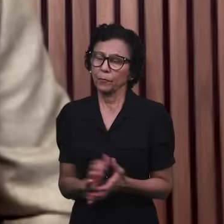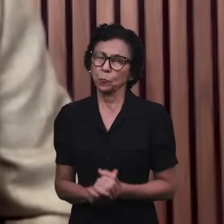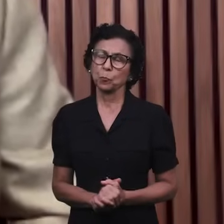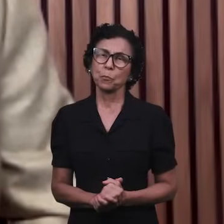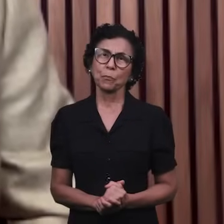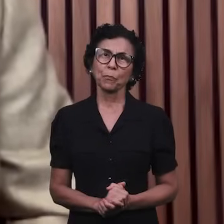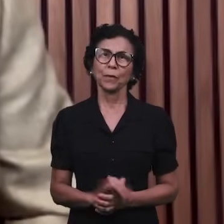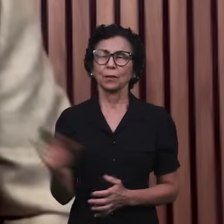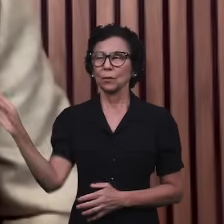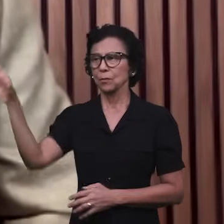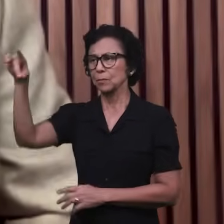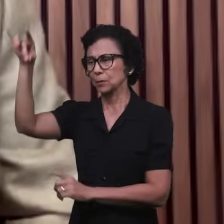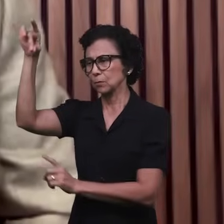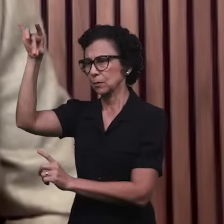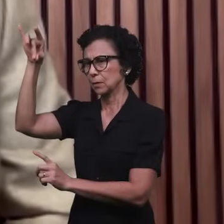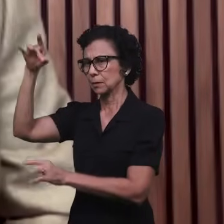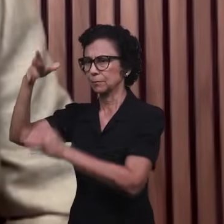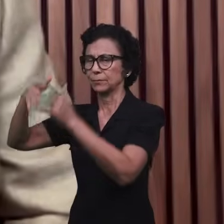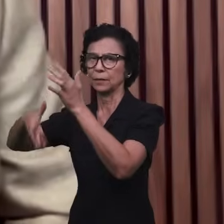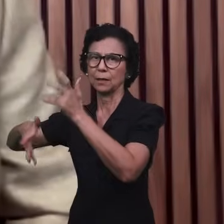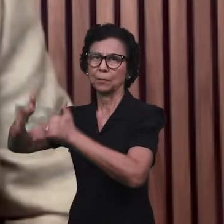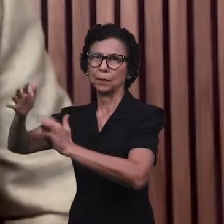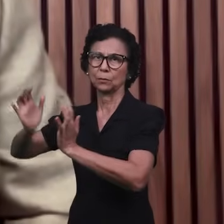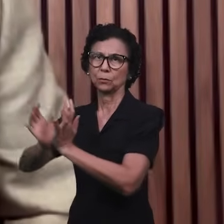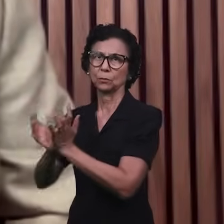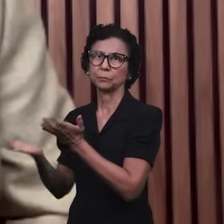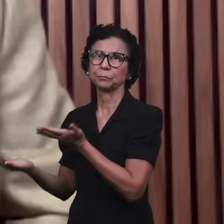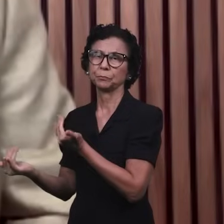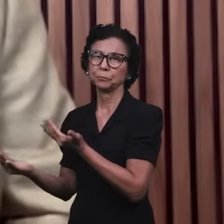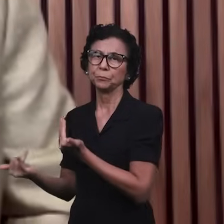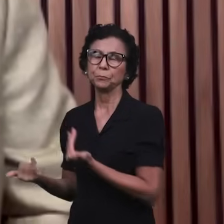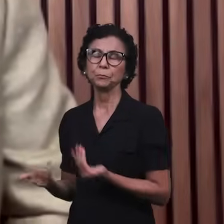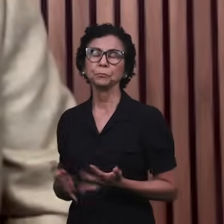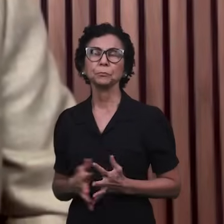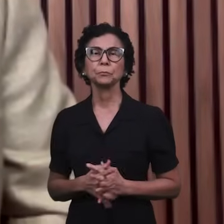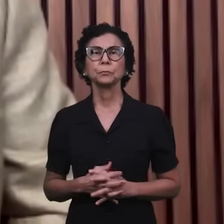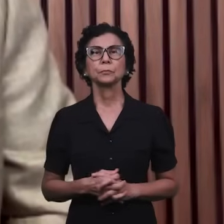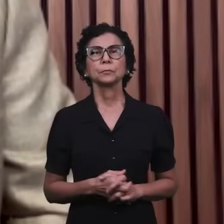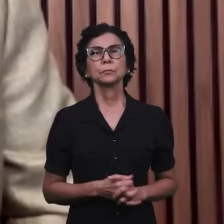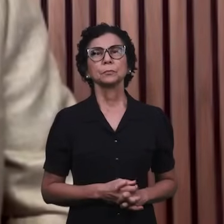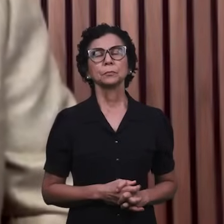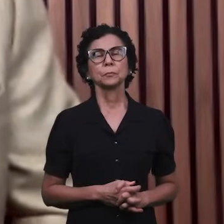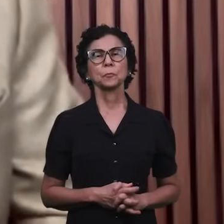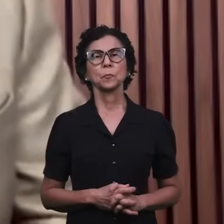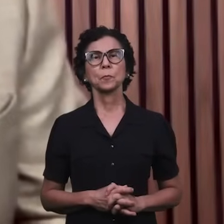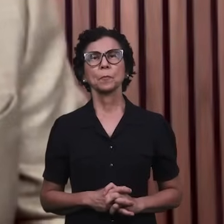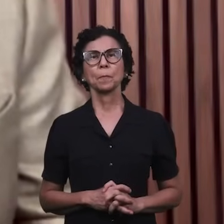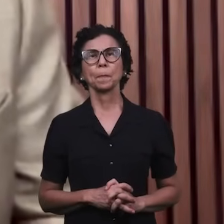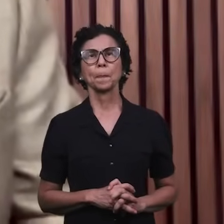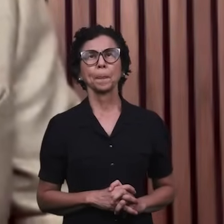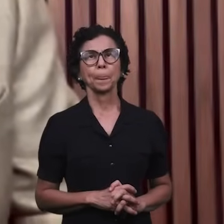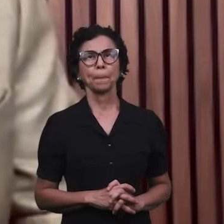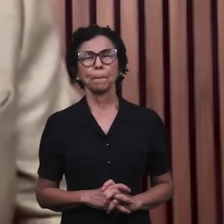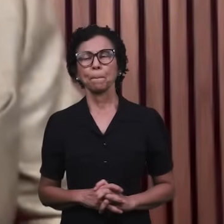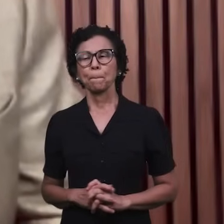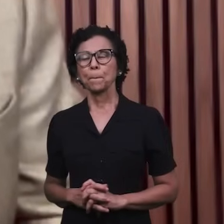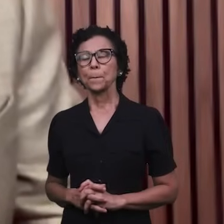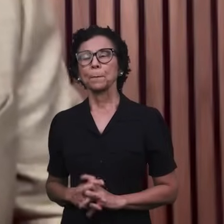doutos, havia, evidentemente, a porção do Espírito do Senhor no coração desses jovens. Então, essa